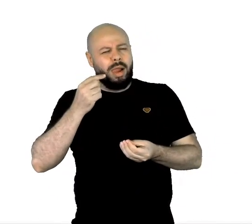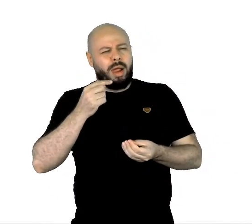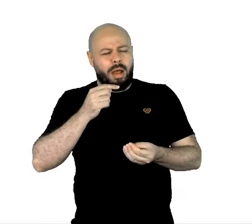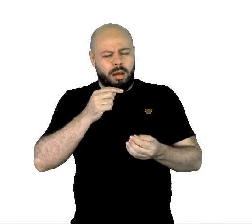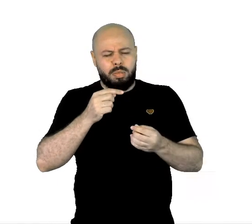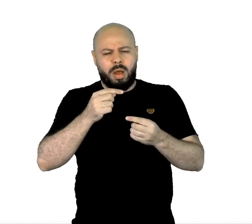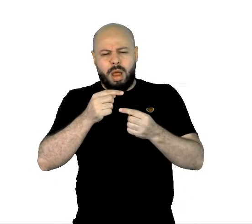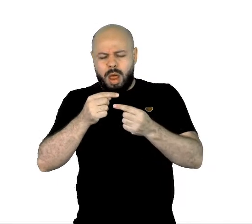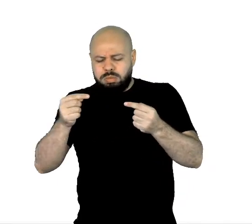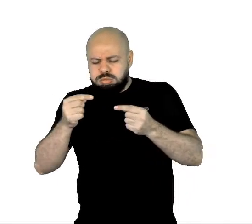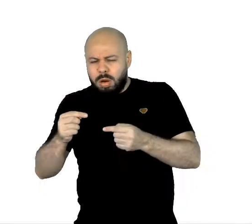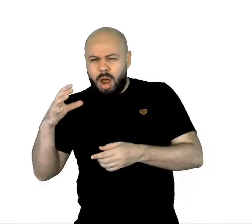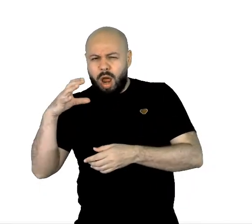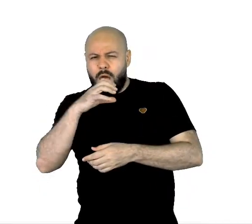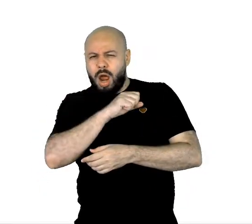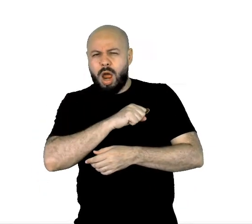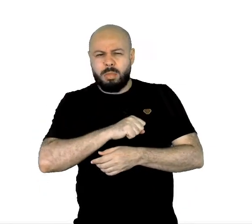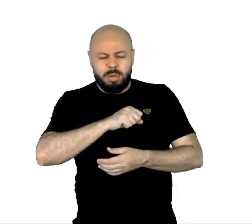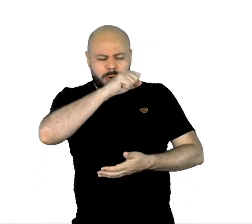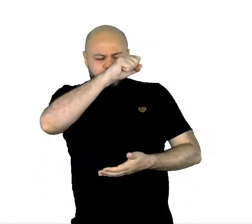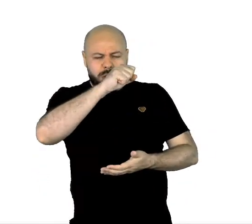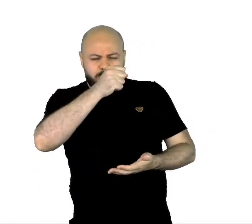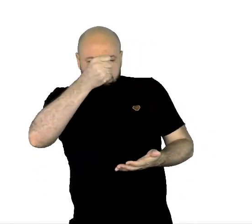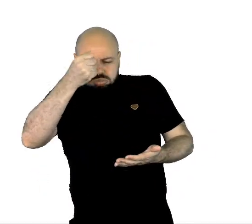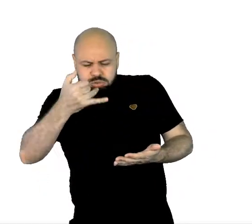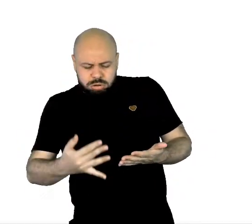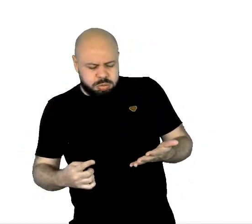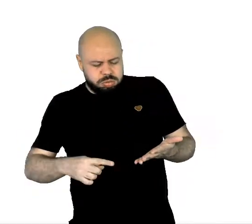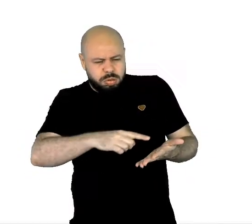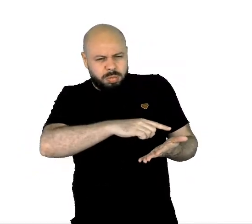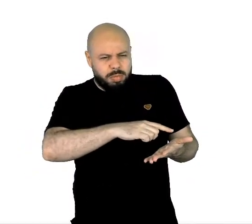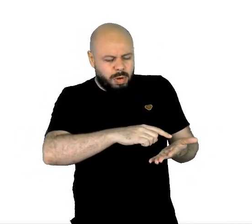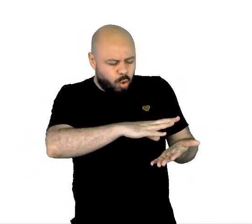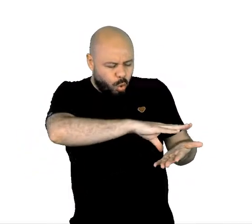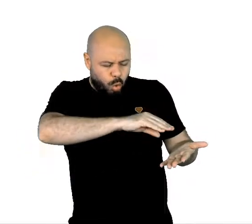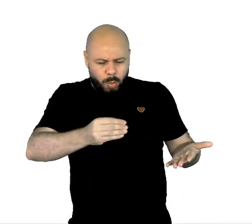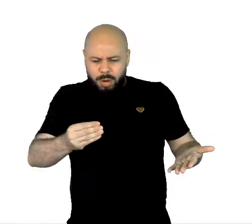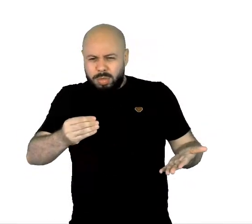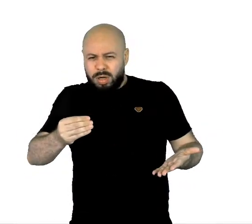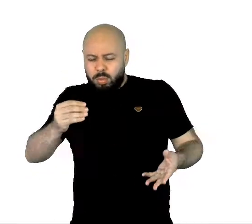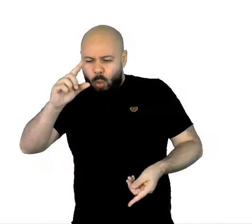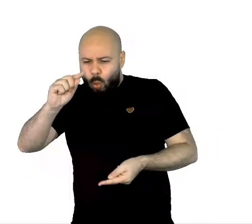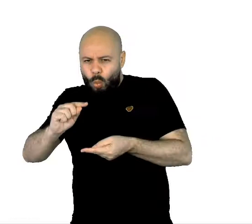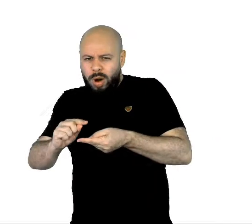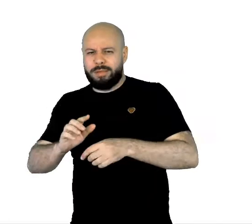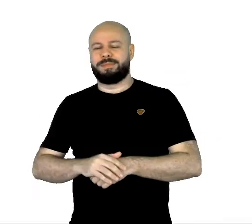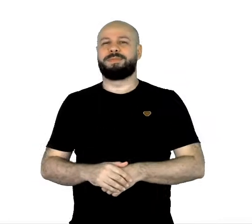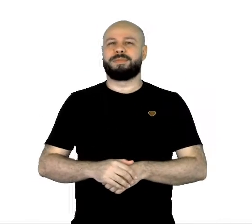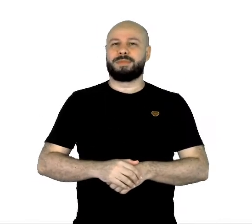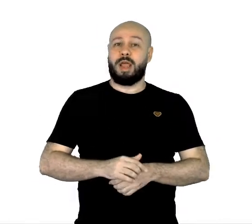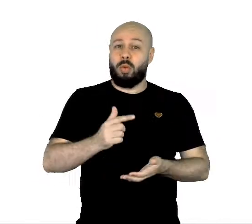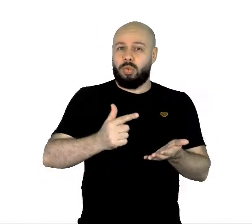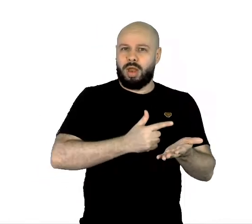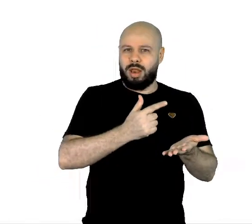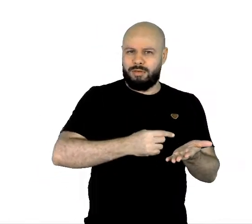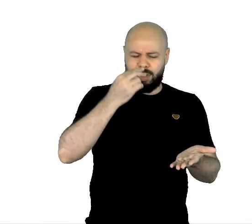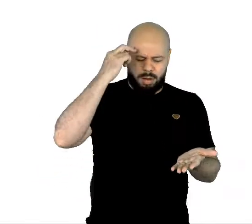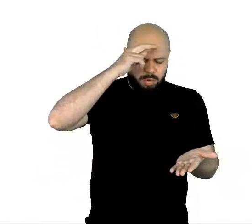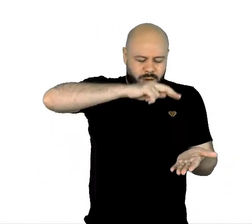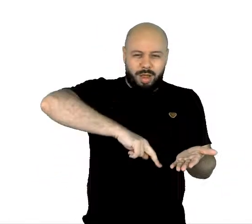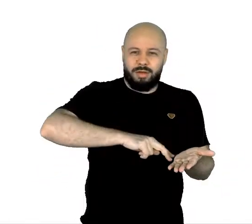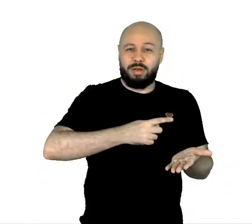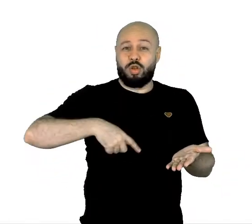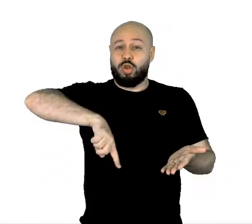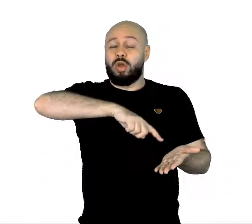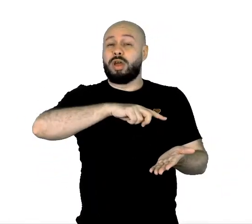poucas linhas os fatos essenciais do texto ou livro que você está lendo. No caso, nós estamos lendo